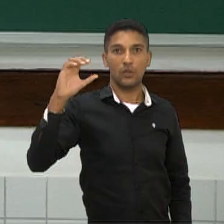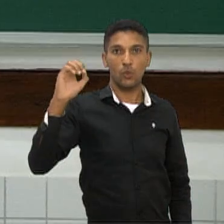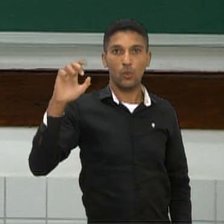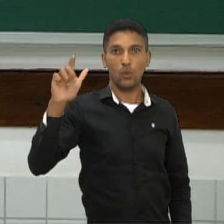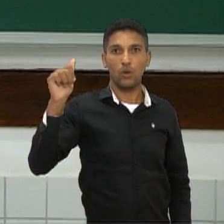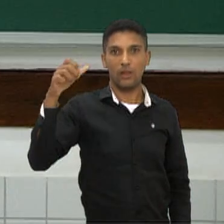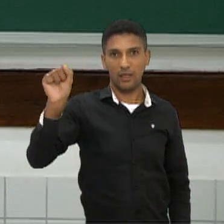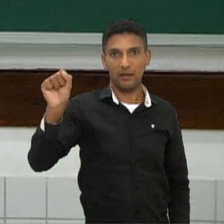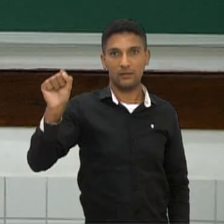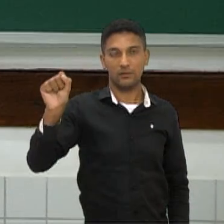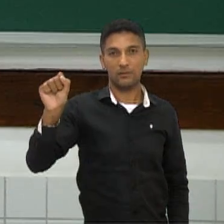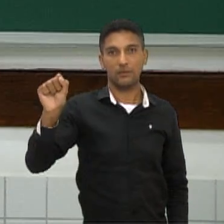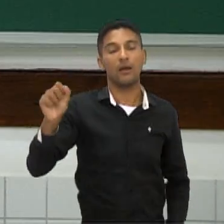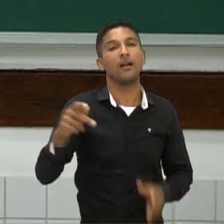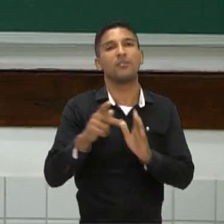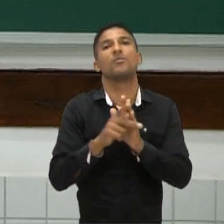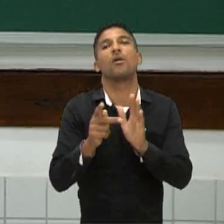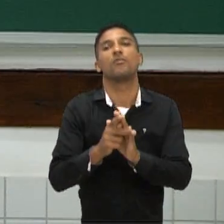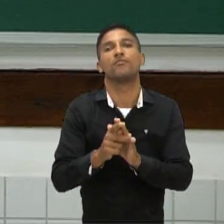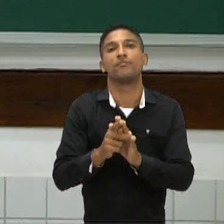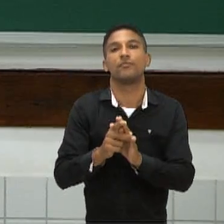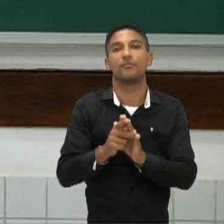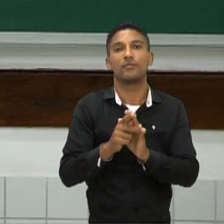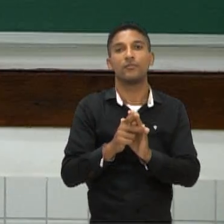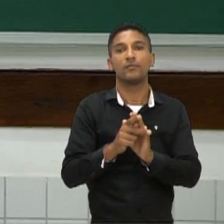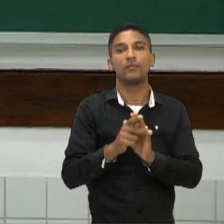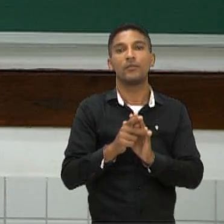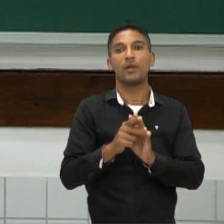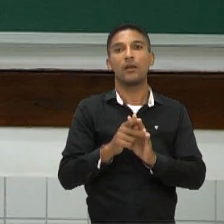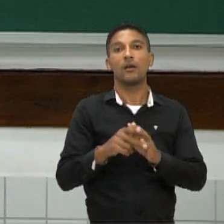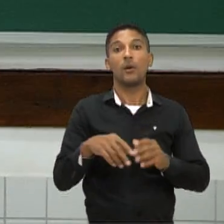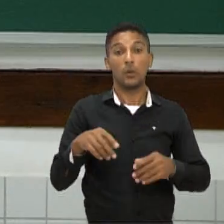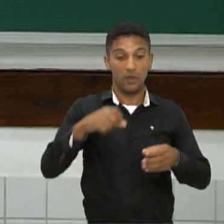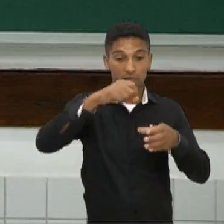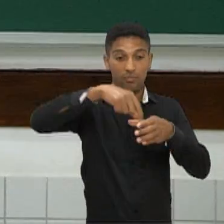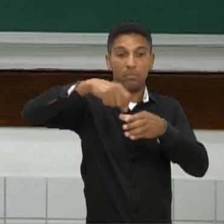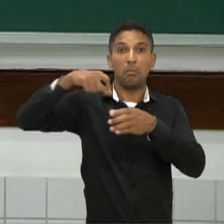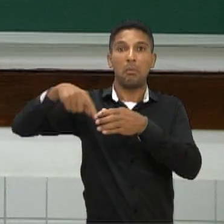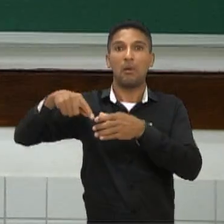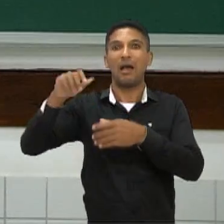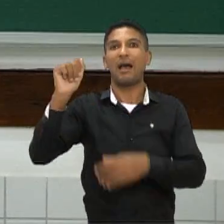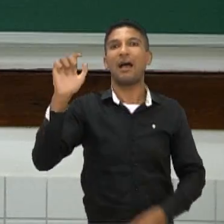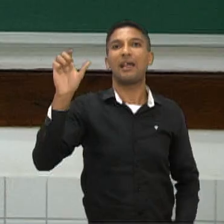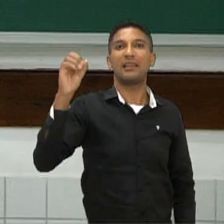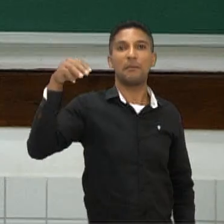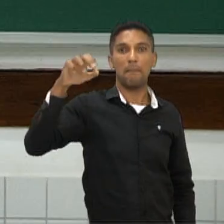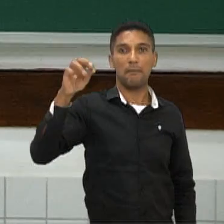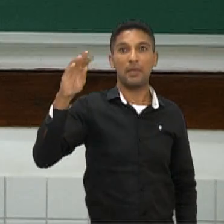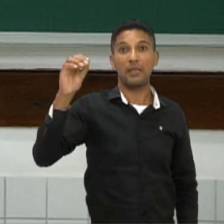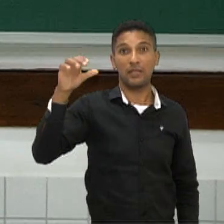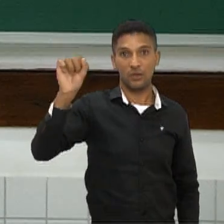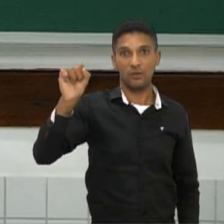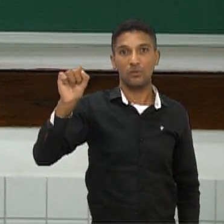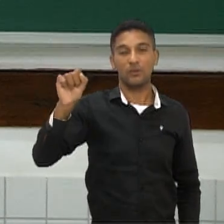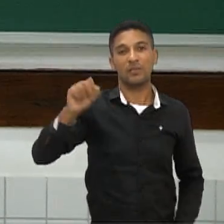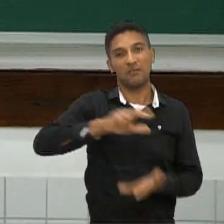de alimento para as pessoas, né? Então, isso também é abundante aqui no nosso estado.